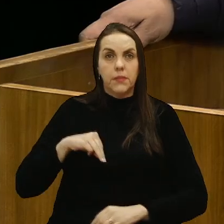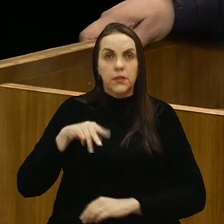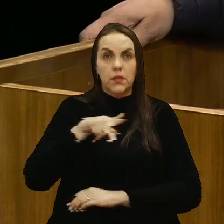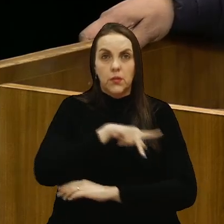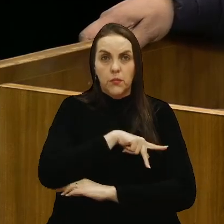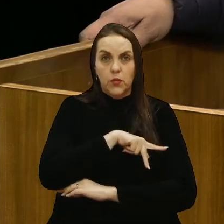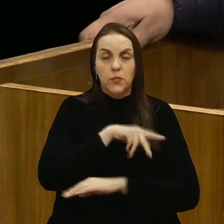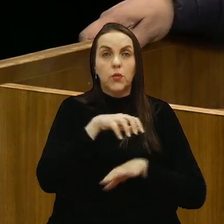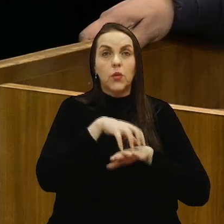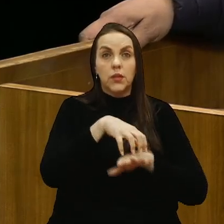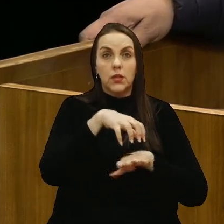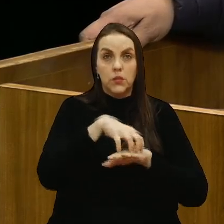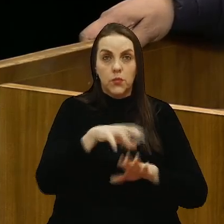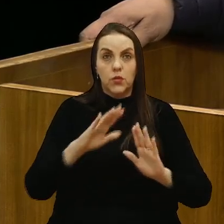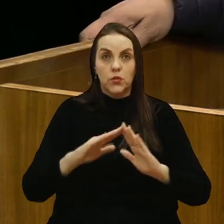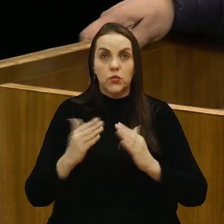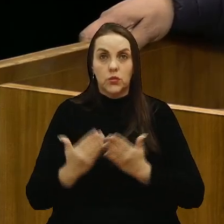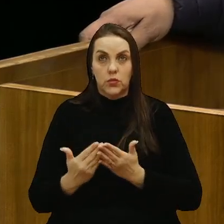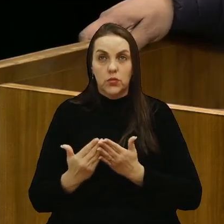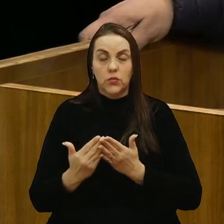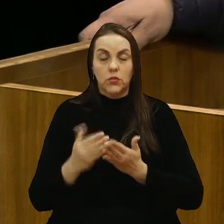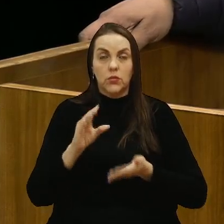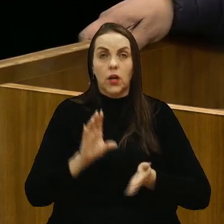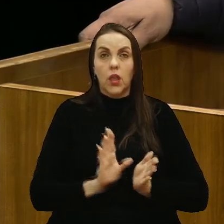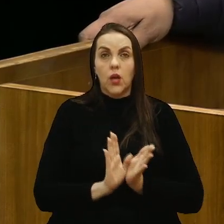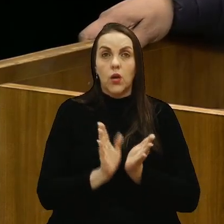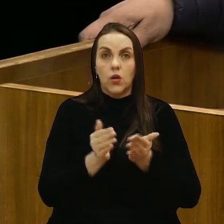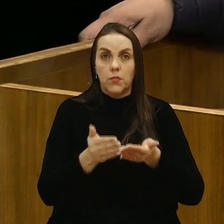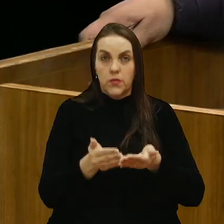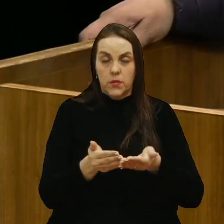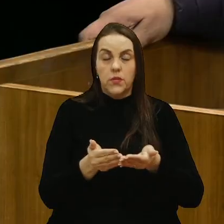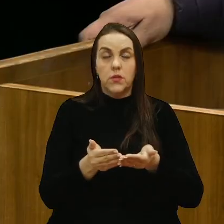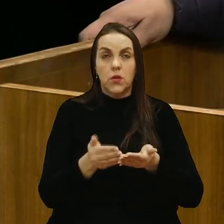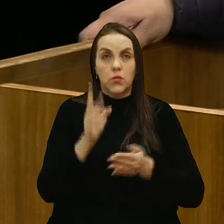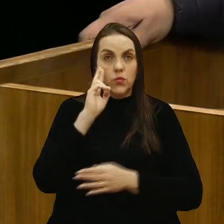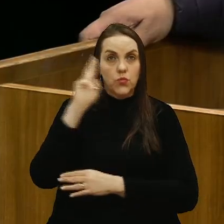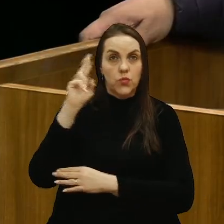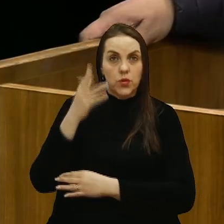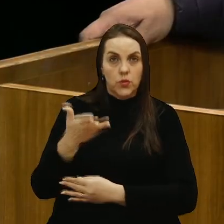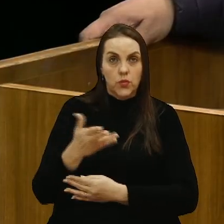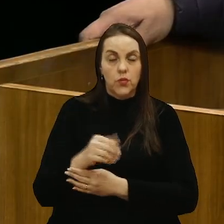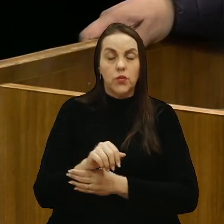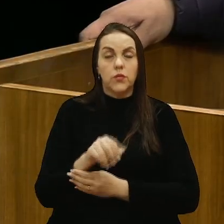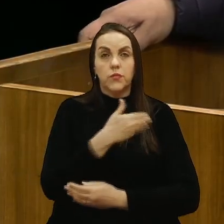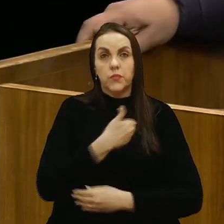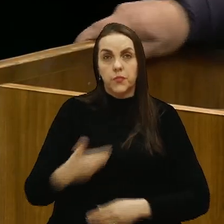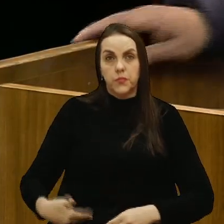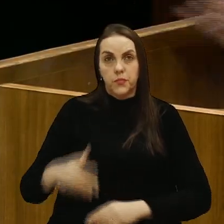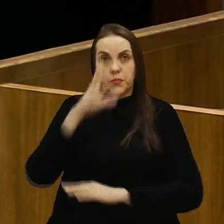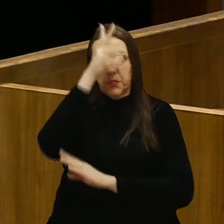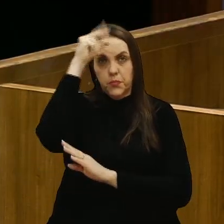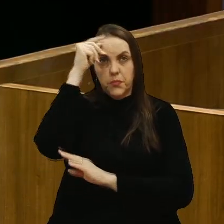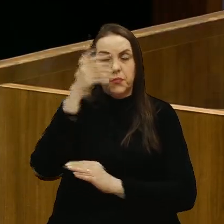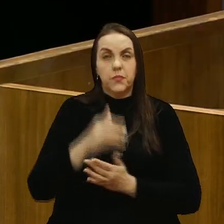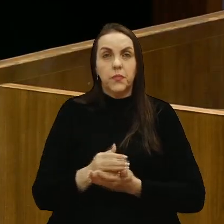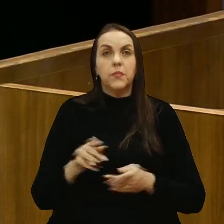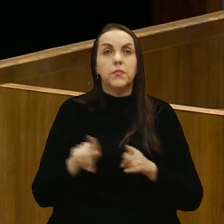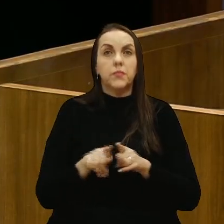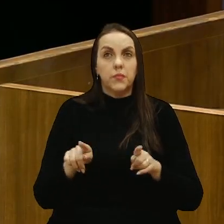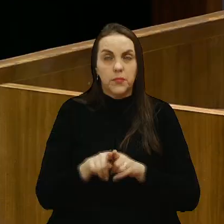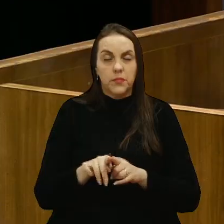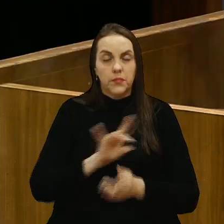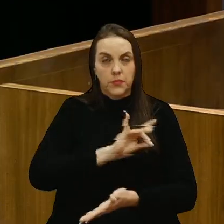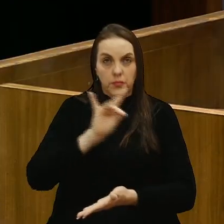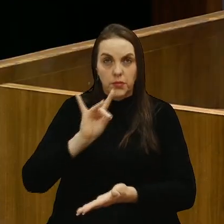o transporte escolar, a comissão dos diretores da rede pública municipal, para que nós tenhamos, de